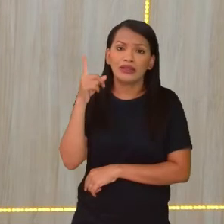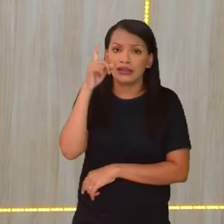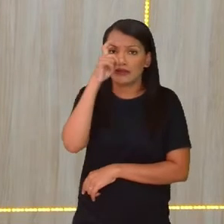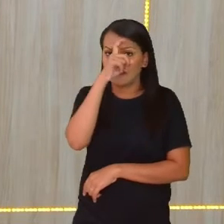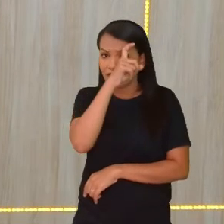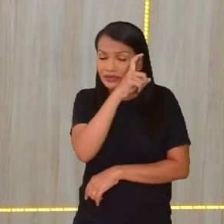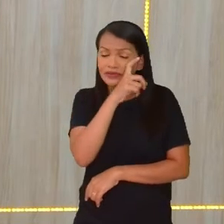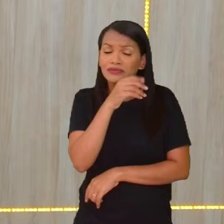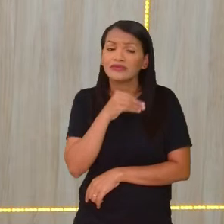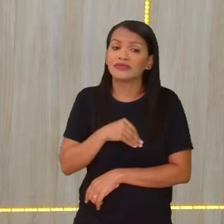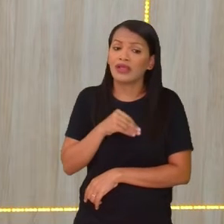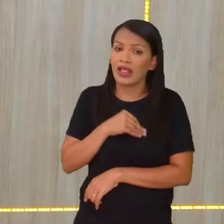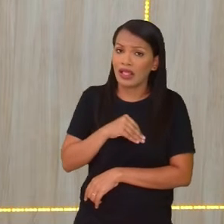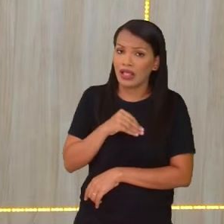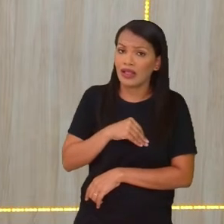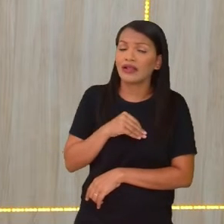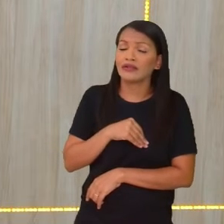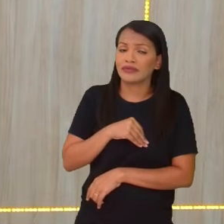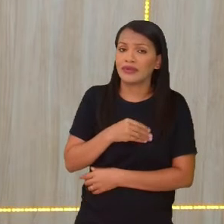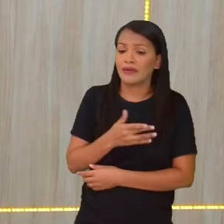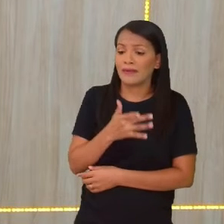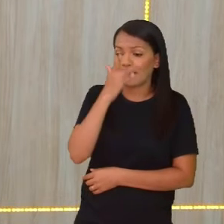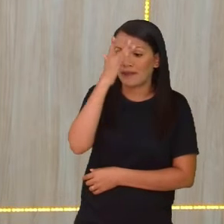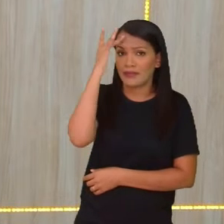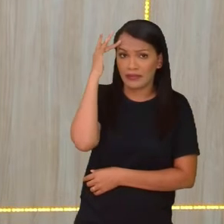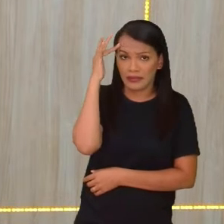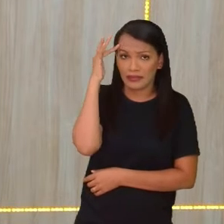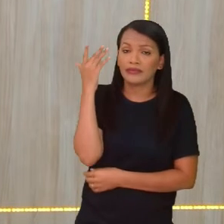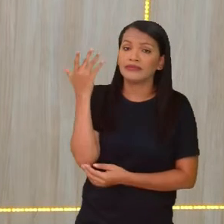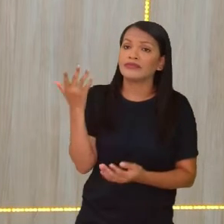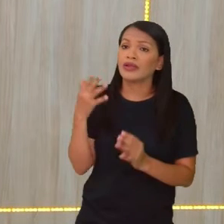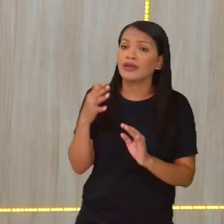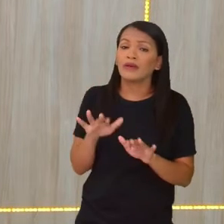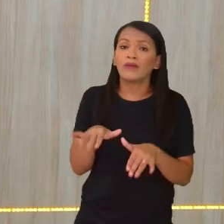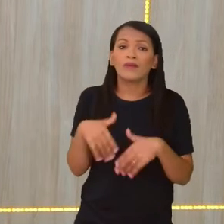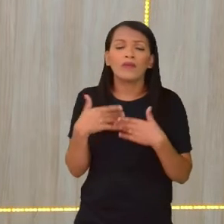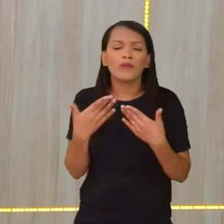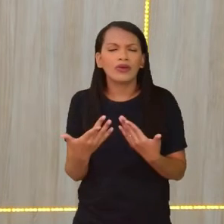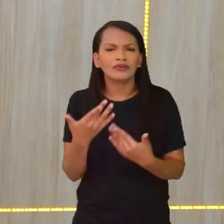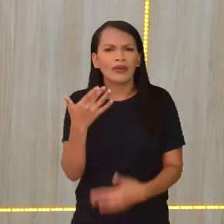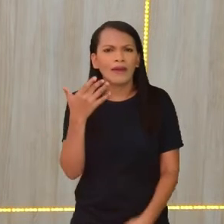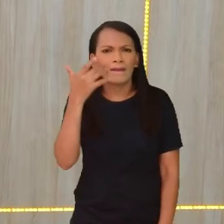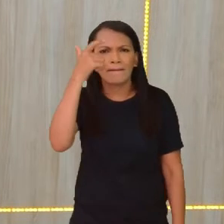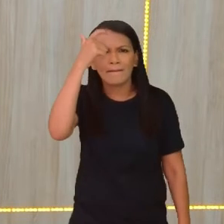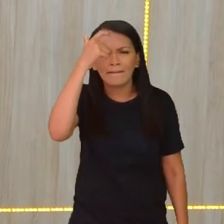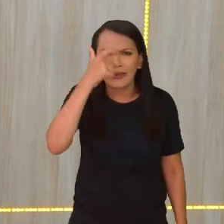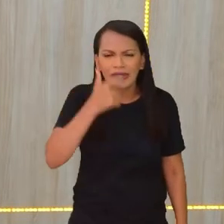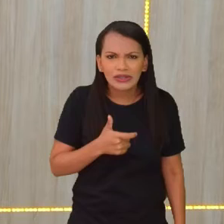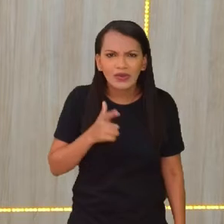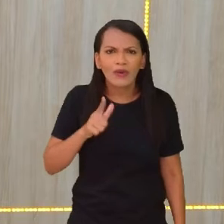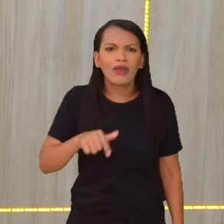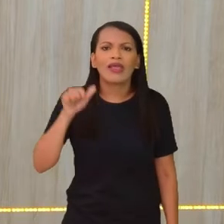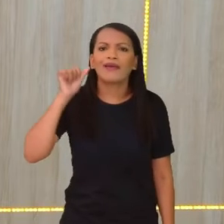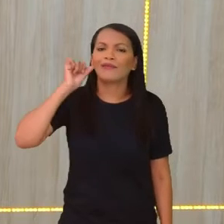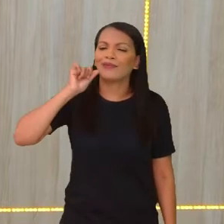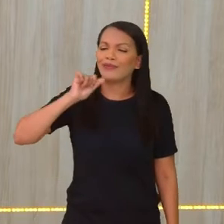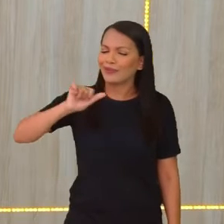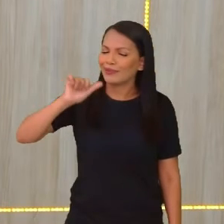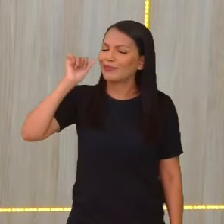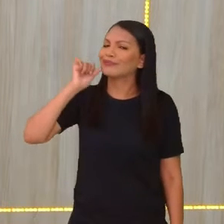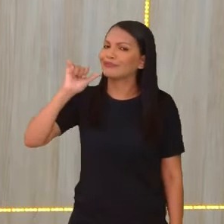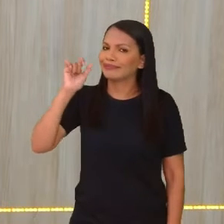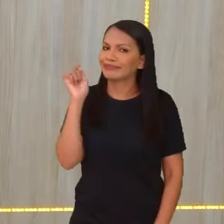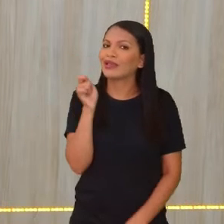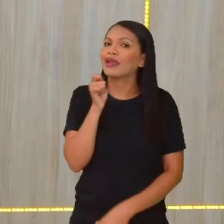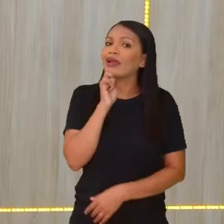relação à população branca em uma mesma função. E quando essa pessoa em questão é uma mulher, ainda